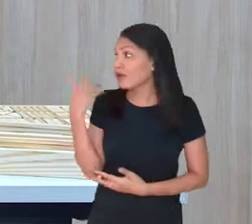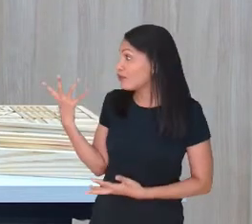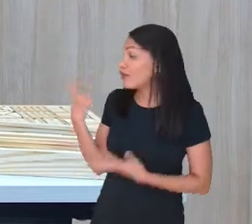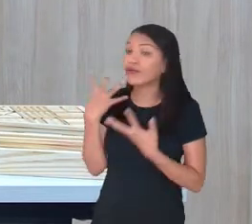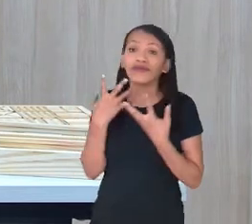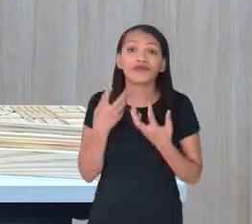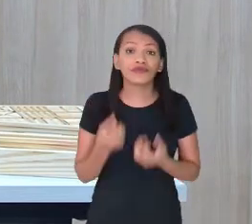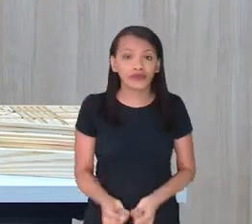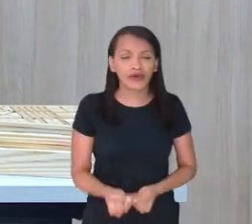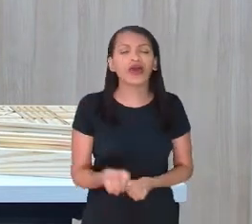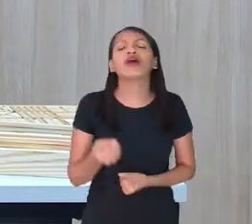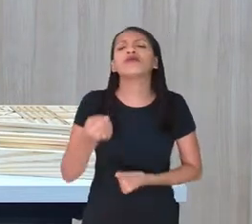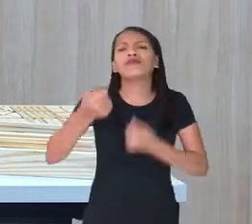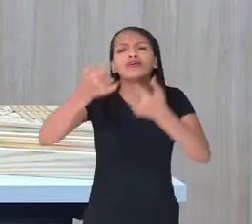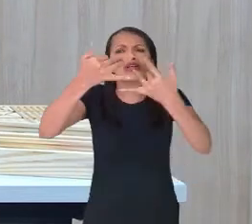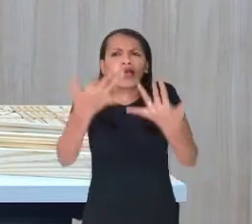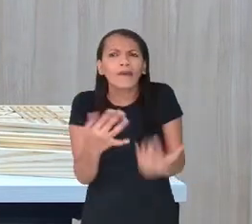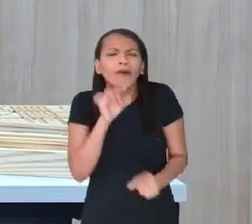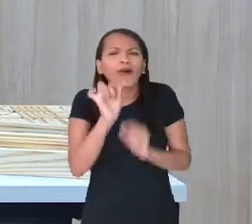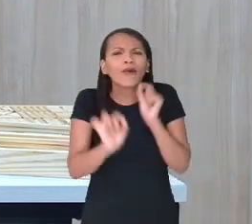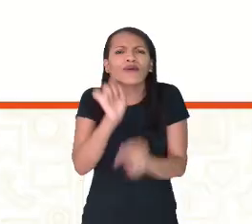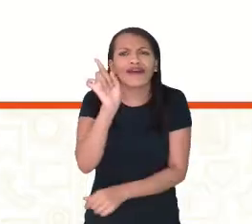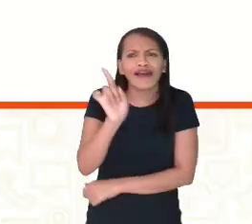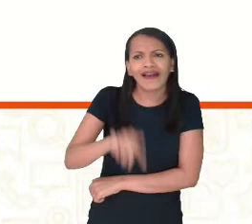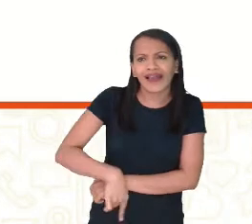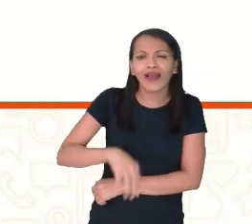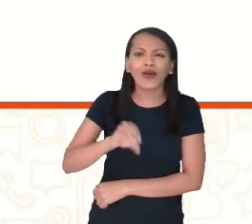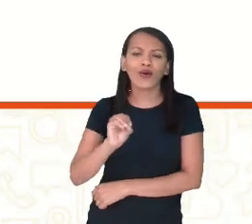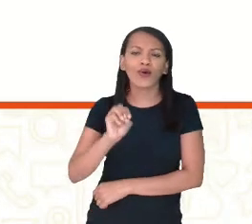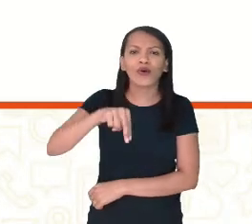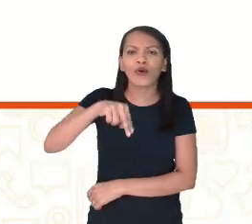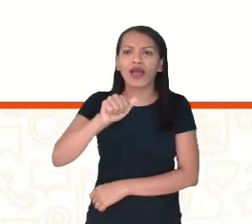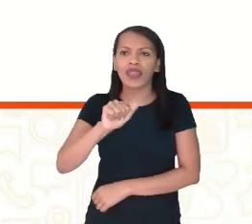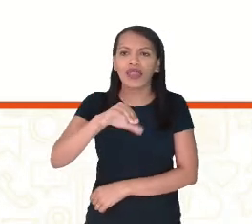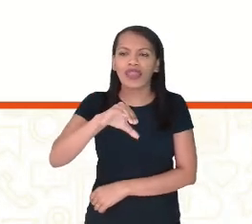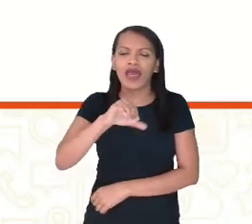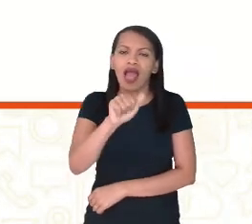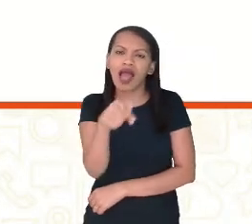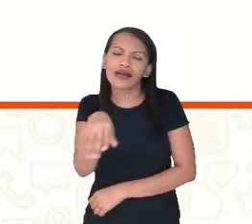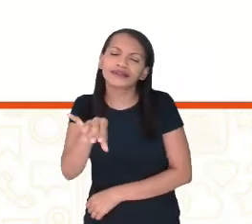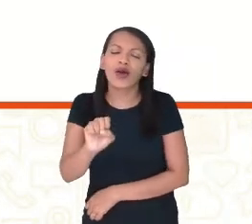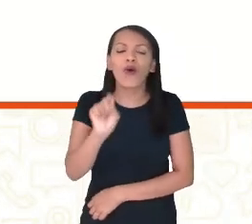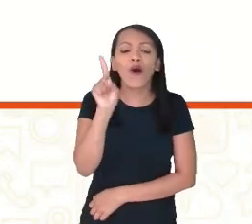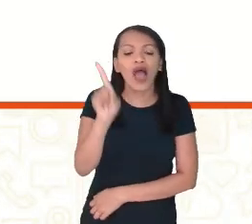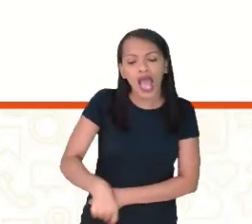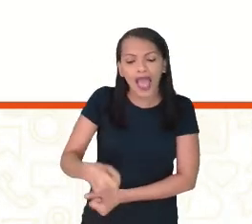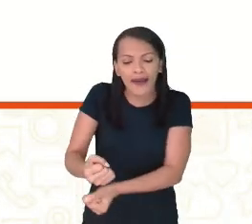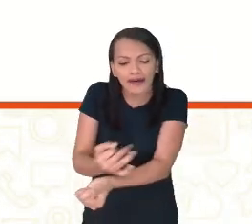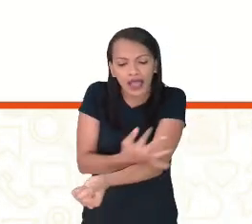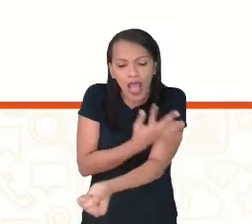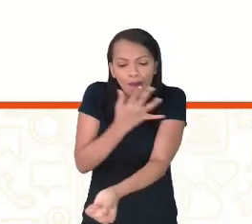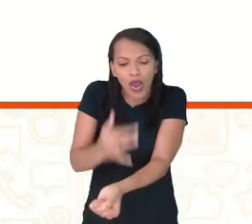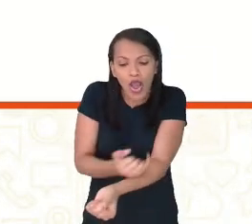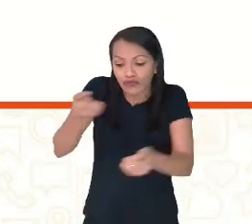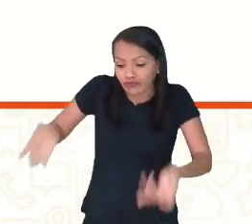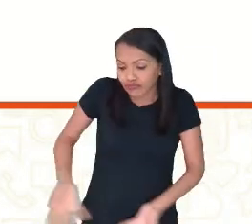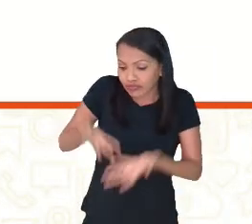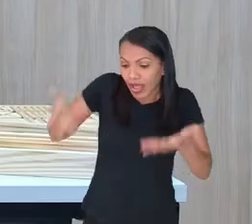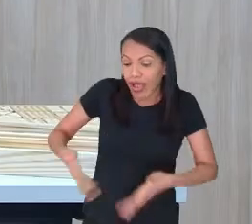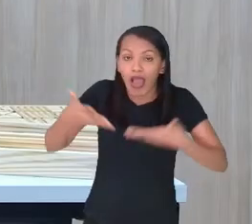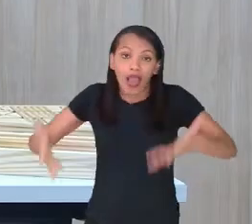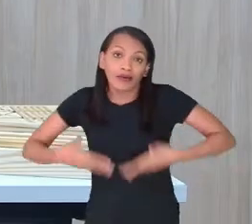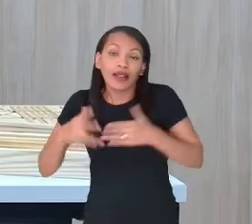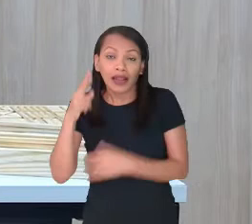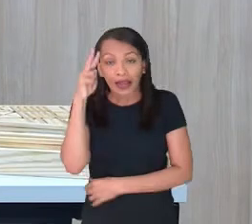falar um pouco da conação. Essa conação, o que seria? Seriam as emoções e as motivações. Olha só,